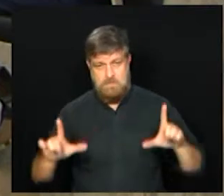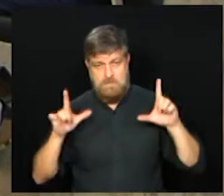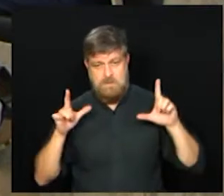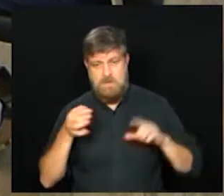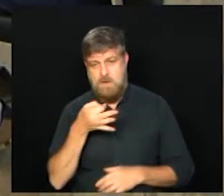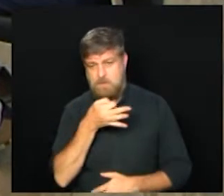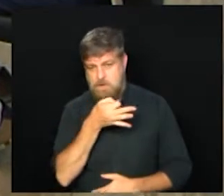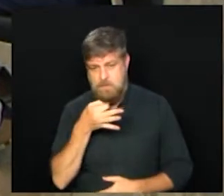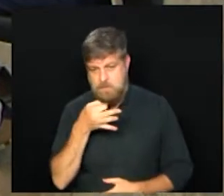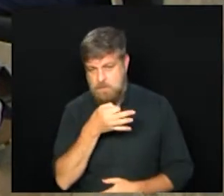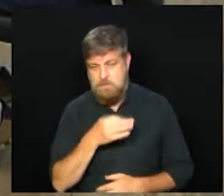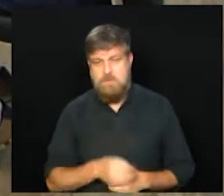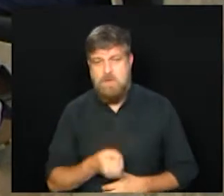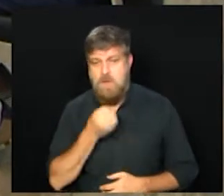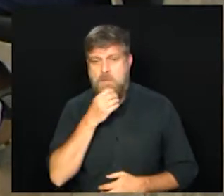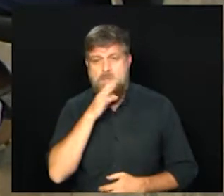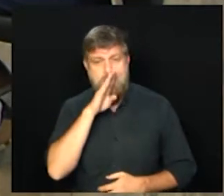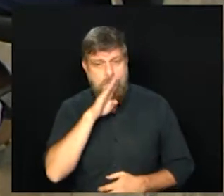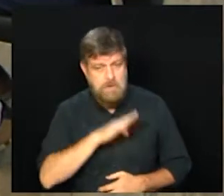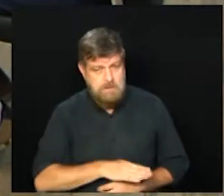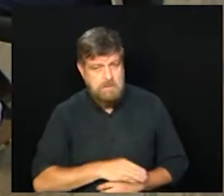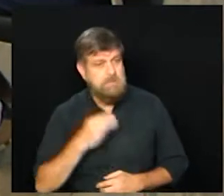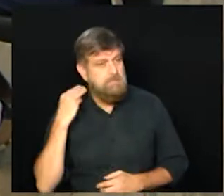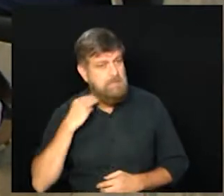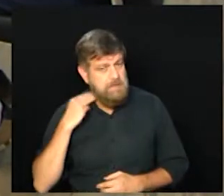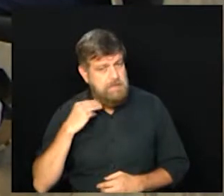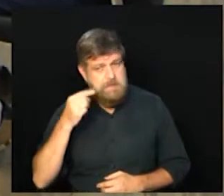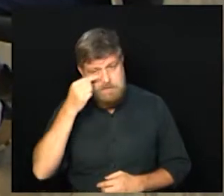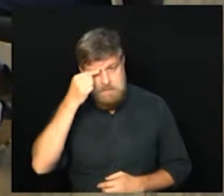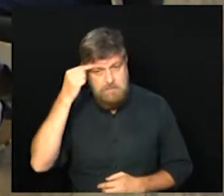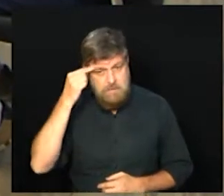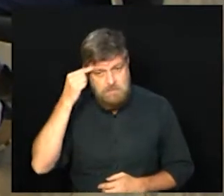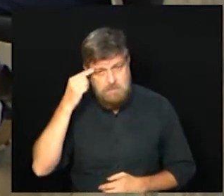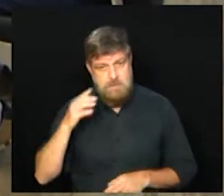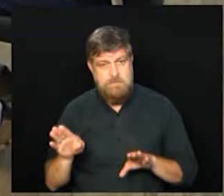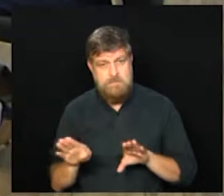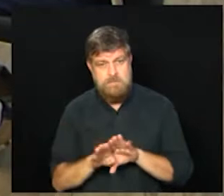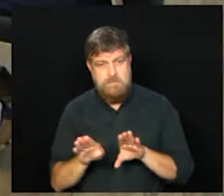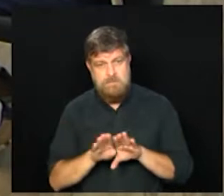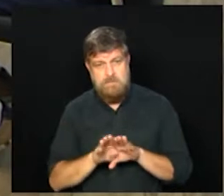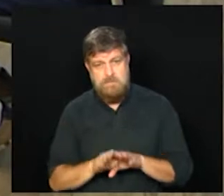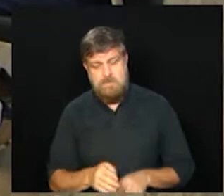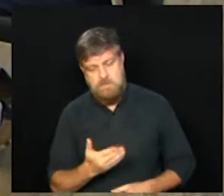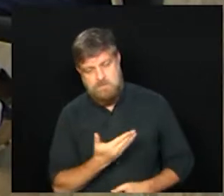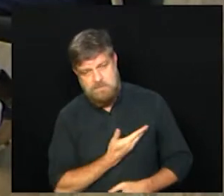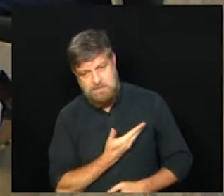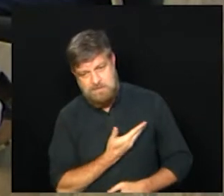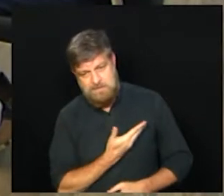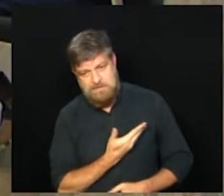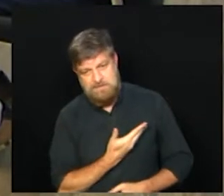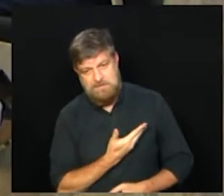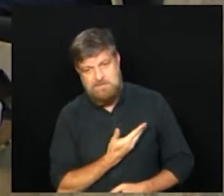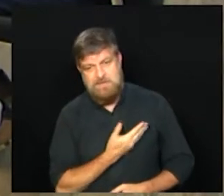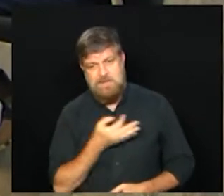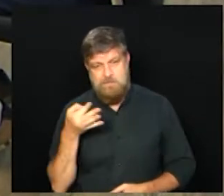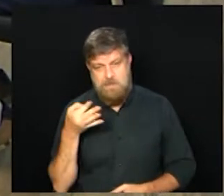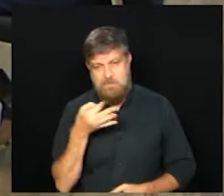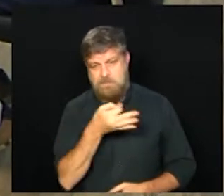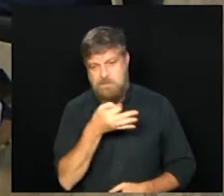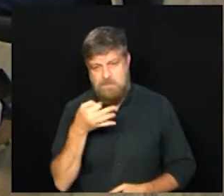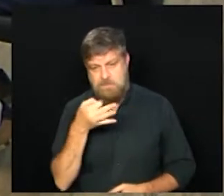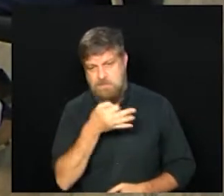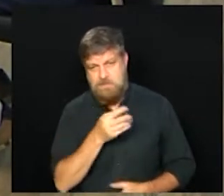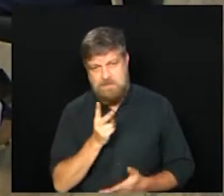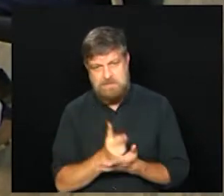Ana. Boa tarde, vereadora Paola. Boa tarde, a minha companheira também, que também está sempre no